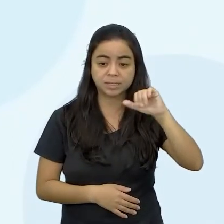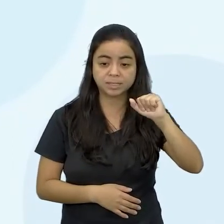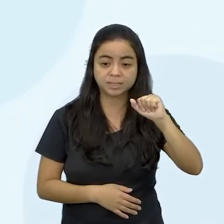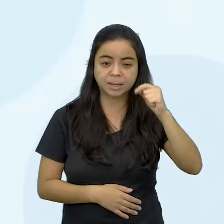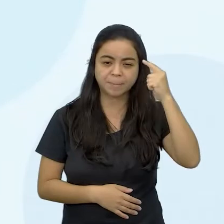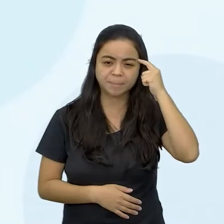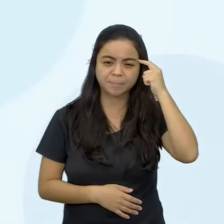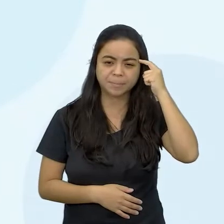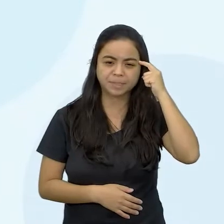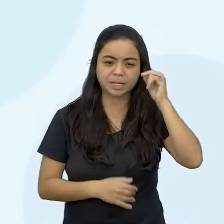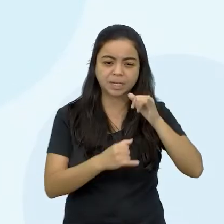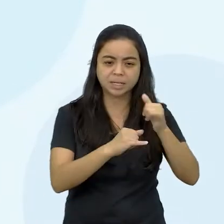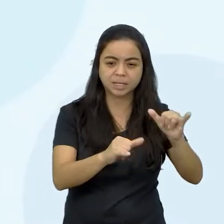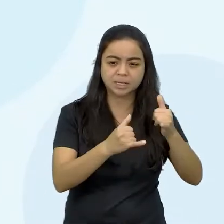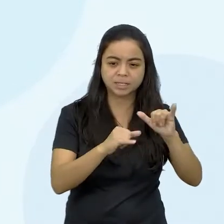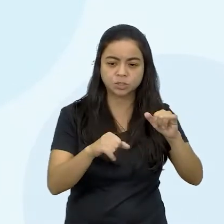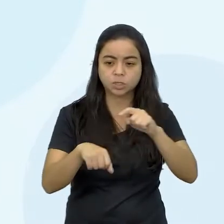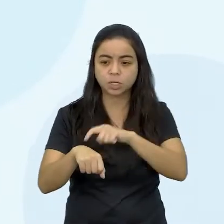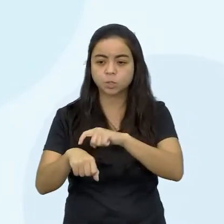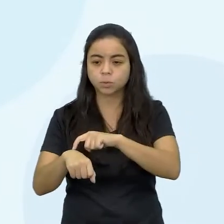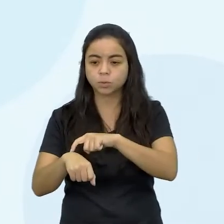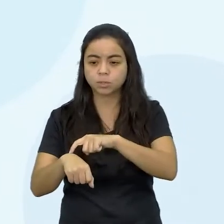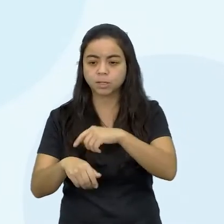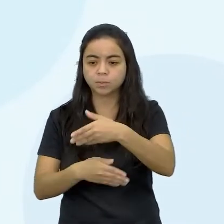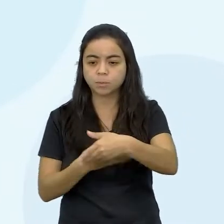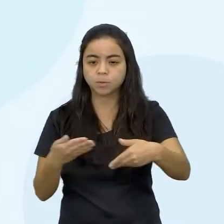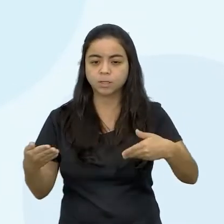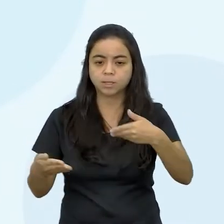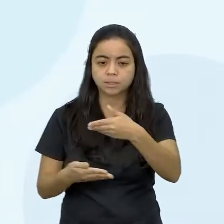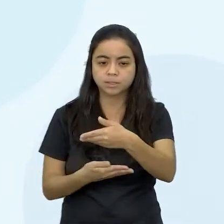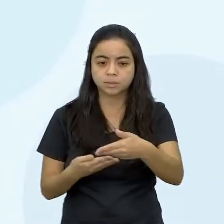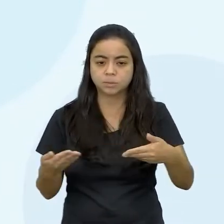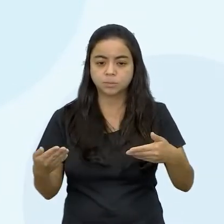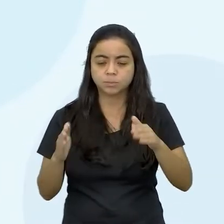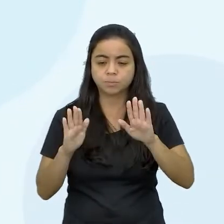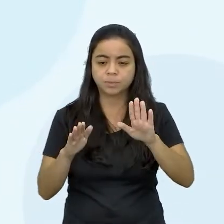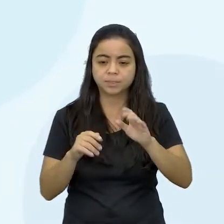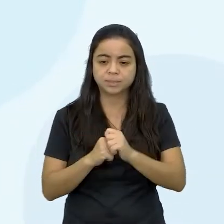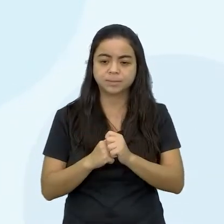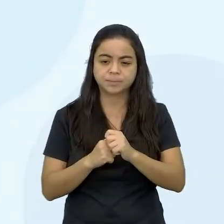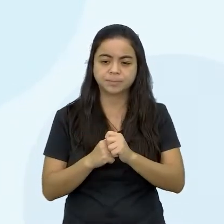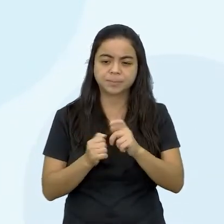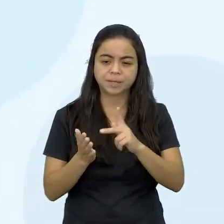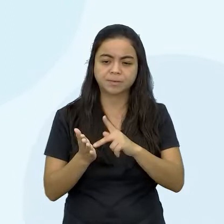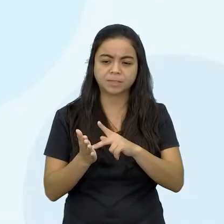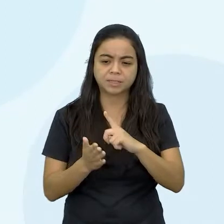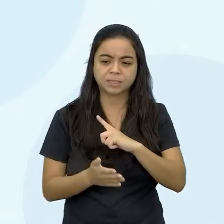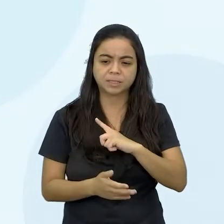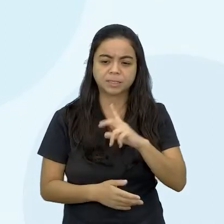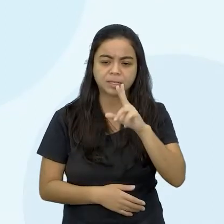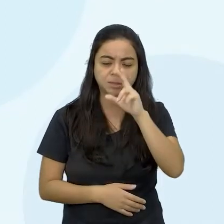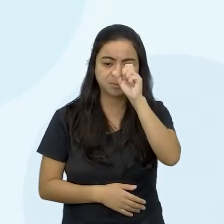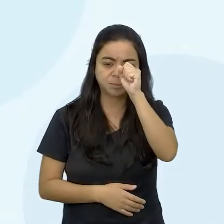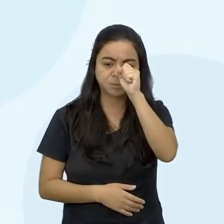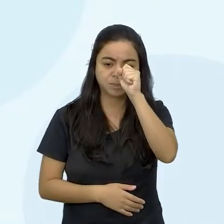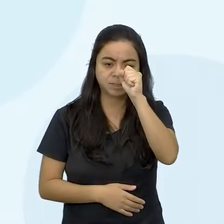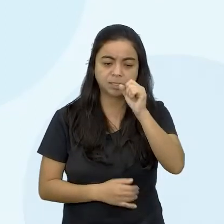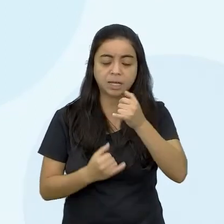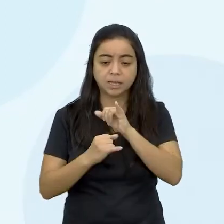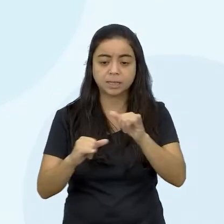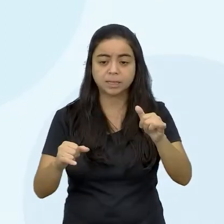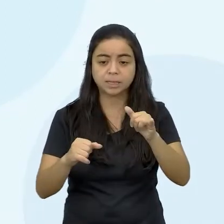entre a energia e o tempo na verdade a gente tem como potência a energia